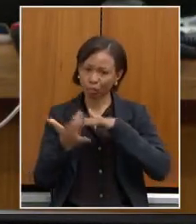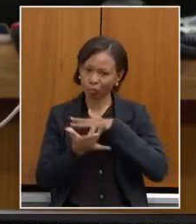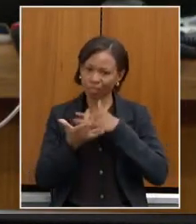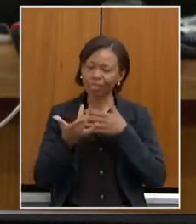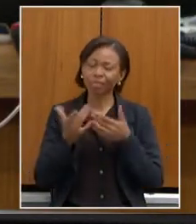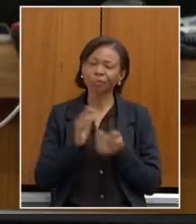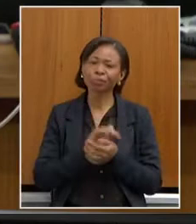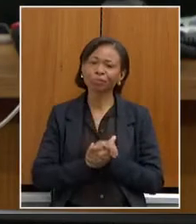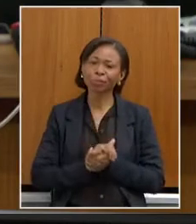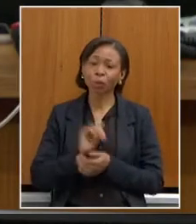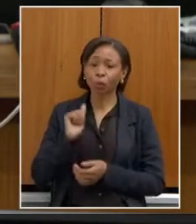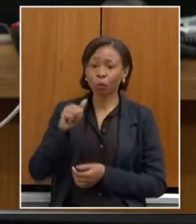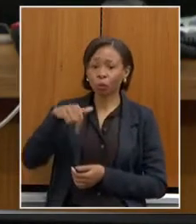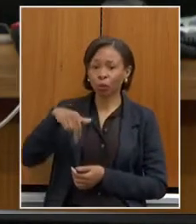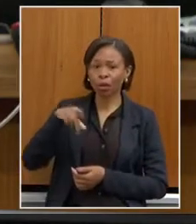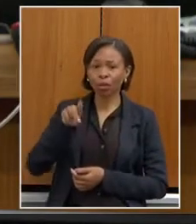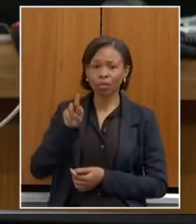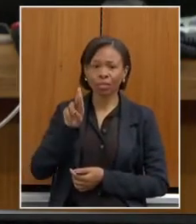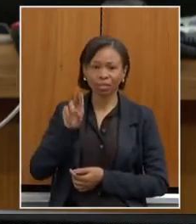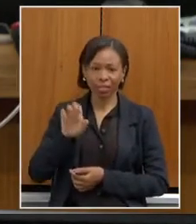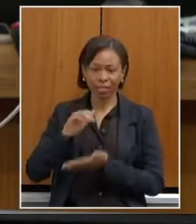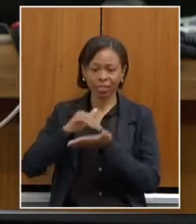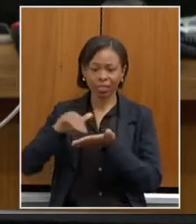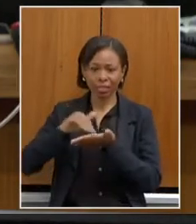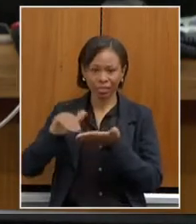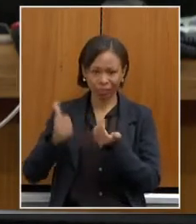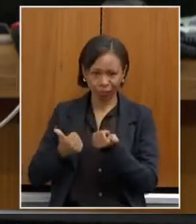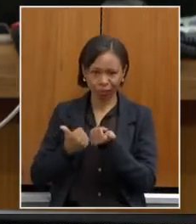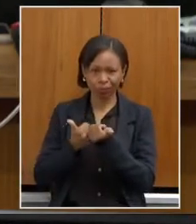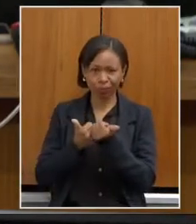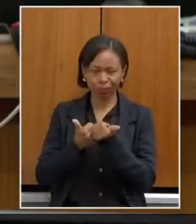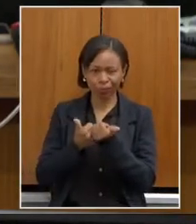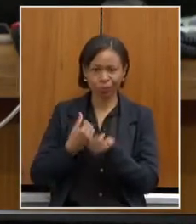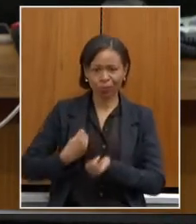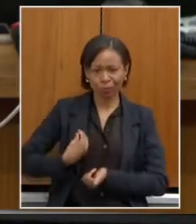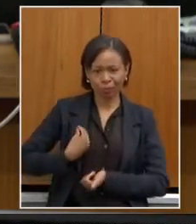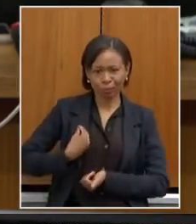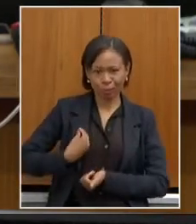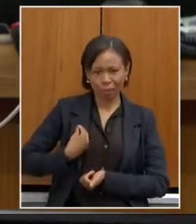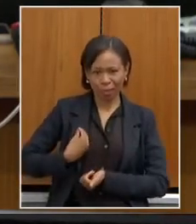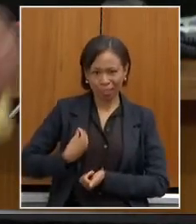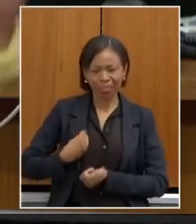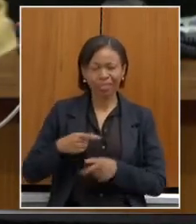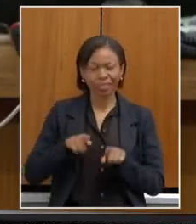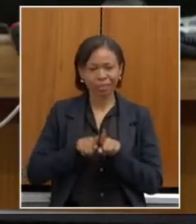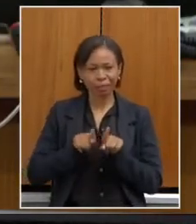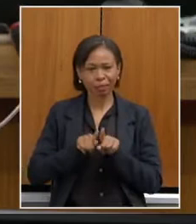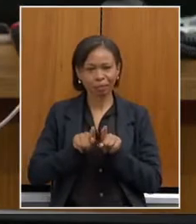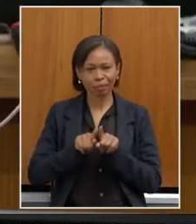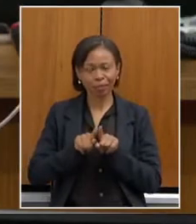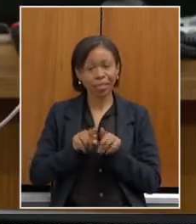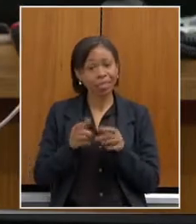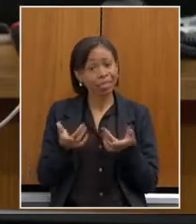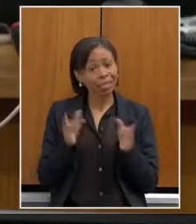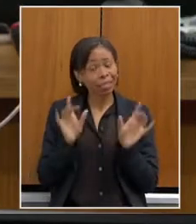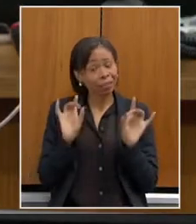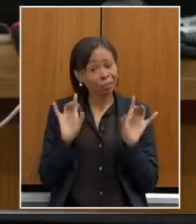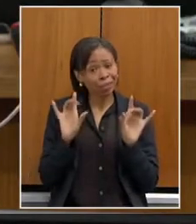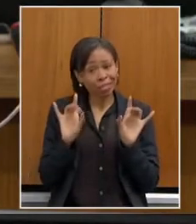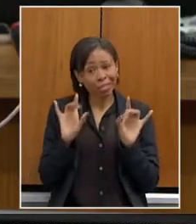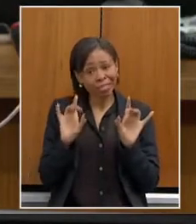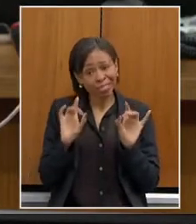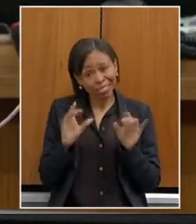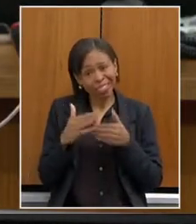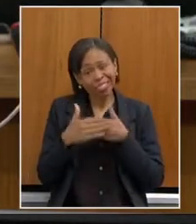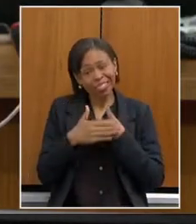André nossa secretária de junto aqui presente o Bira também está presente aí conosco e de uma forma muito especial e até